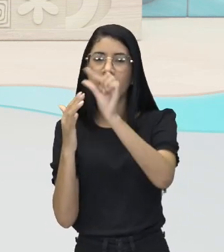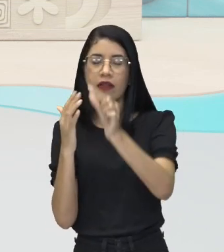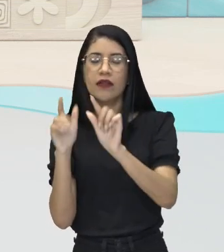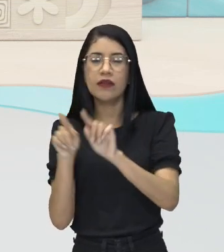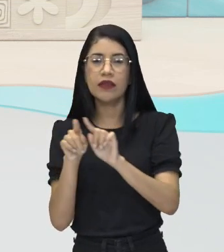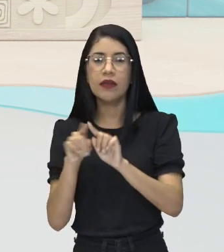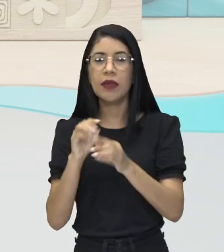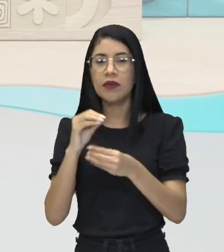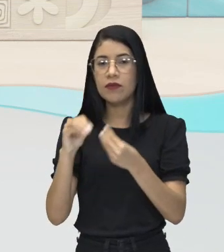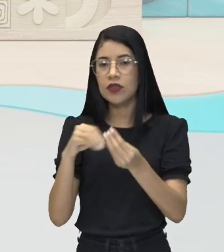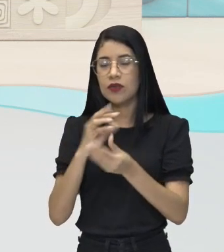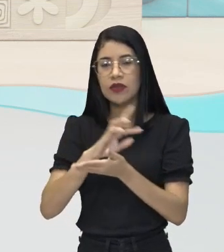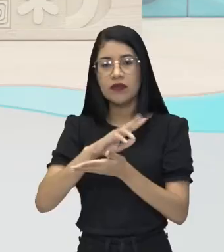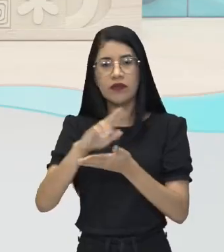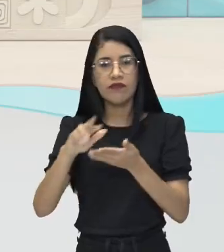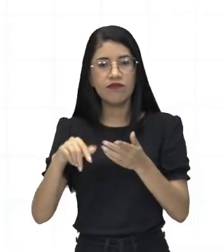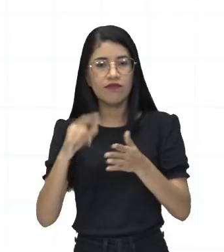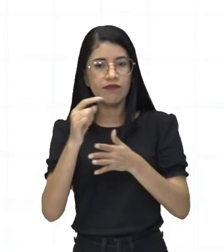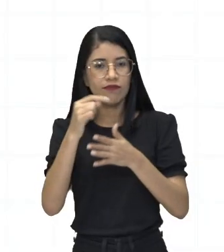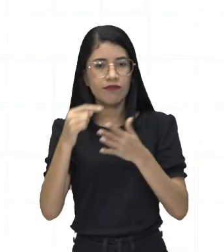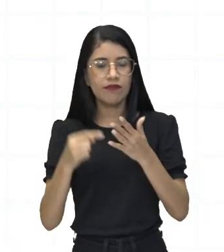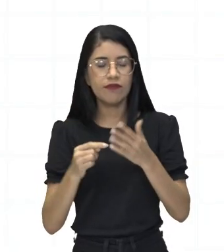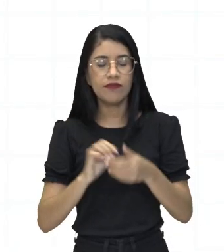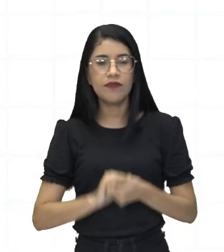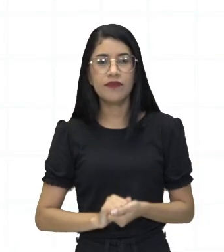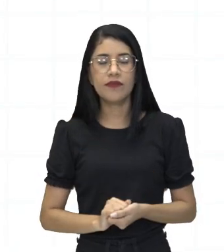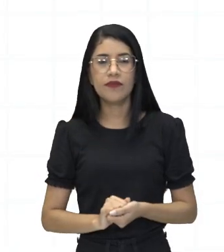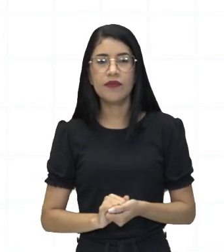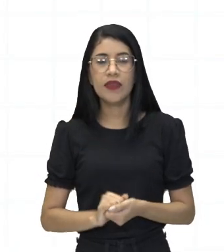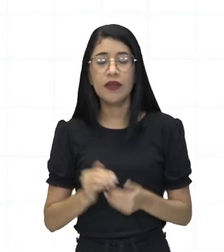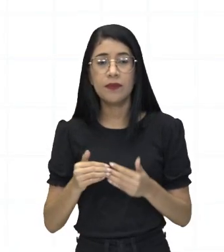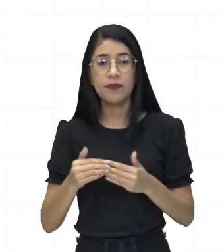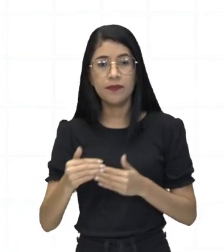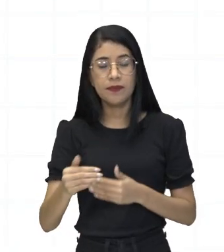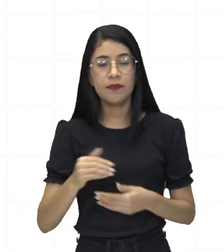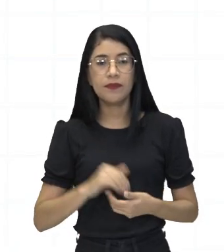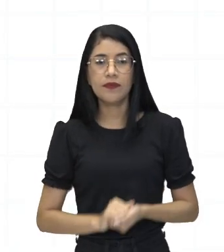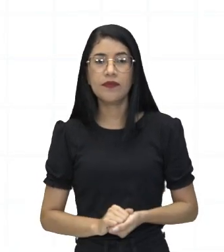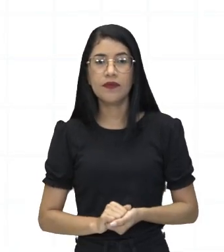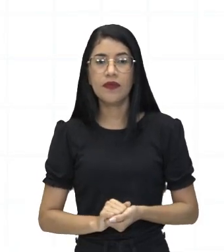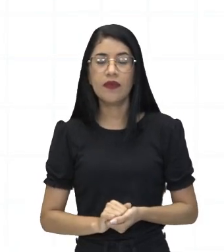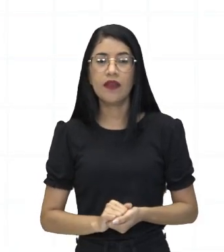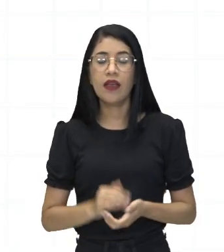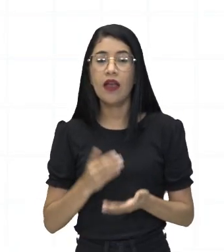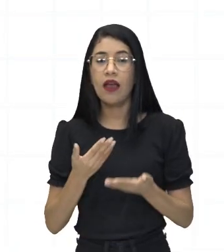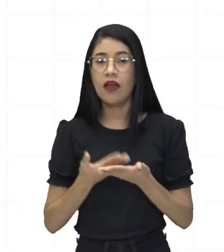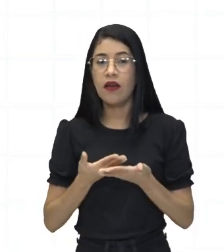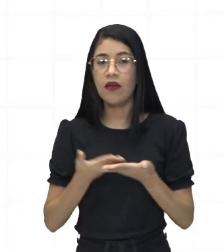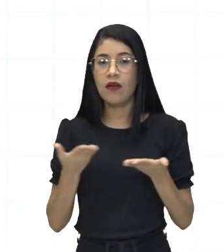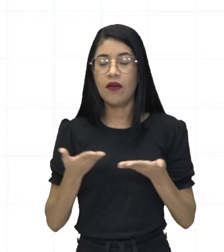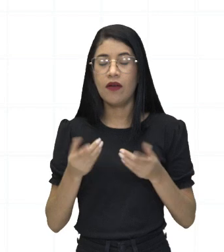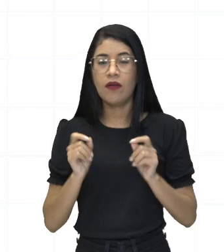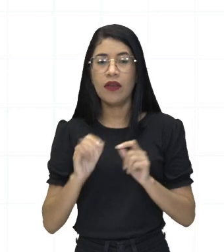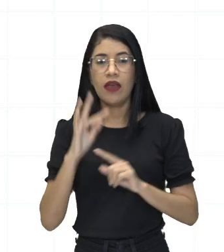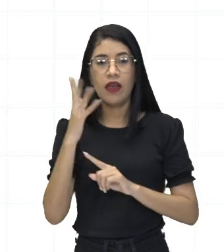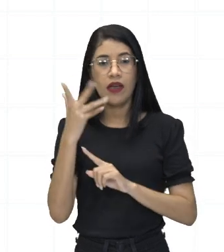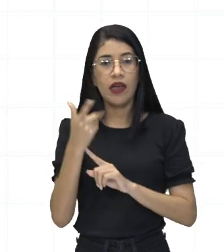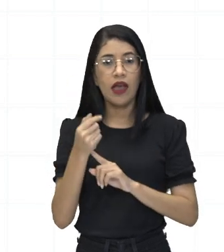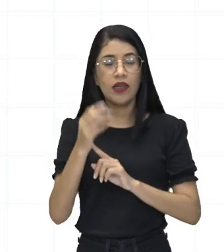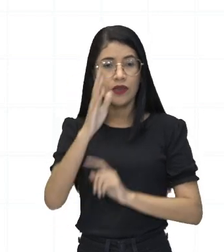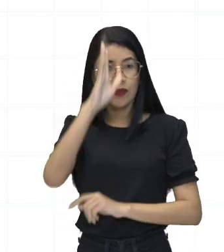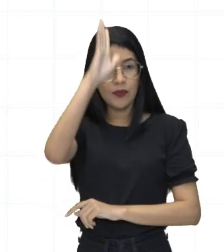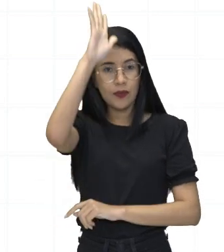esse capitel, certo? E aí, passando disso, nós vamos para a arte